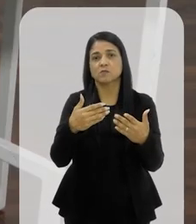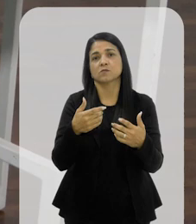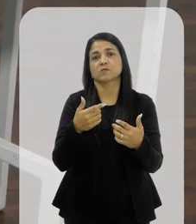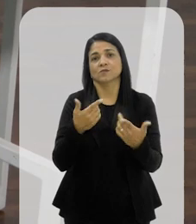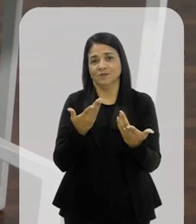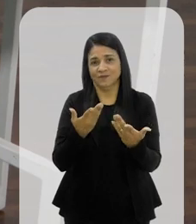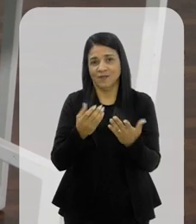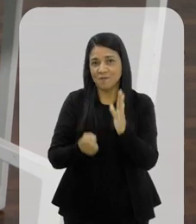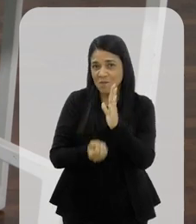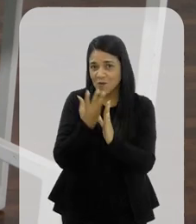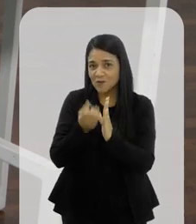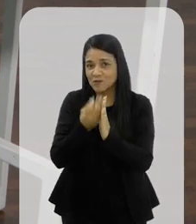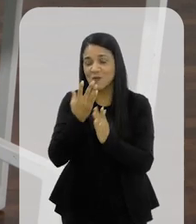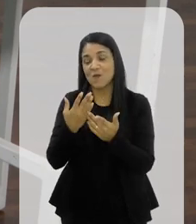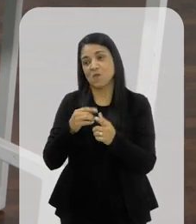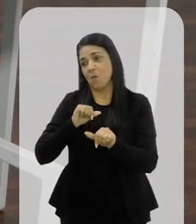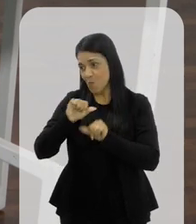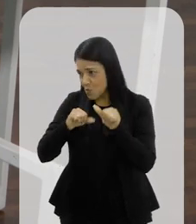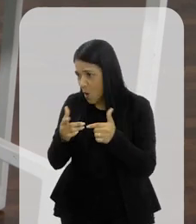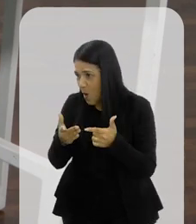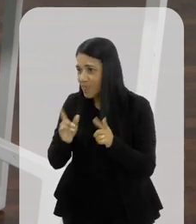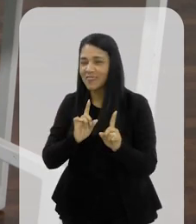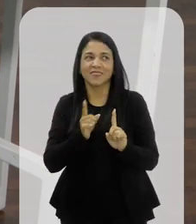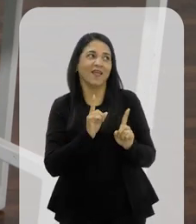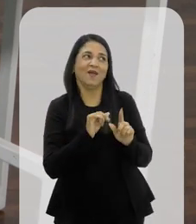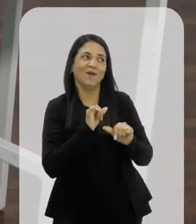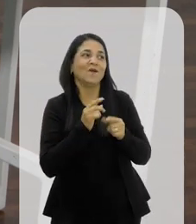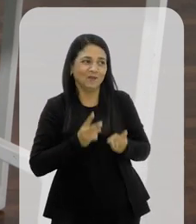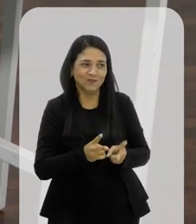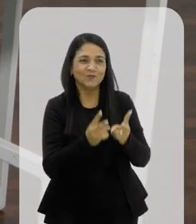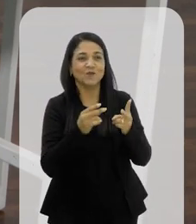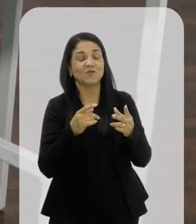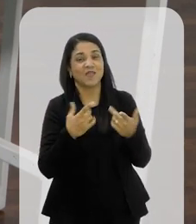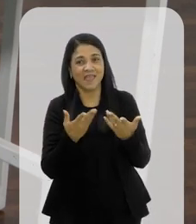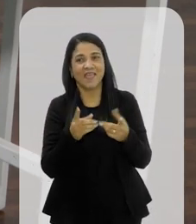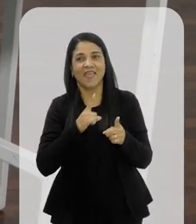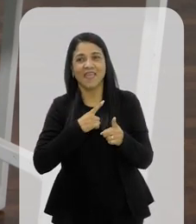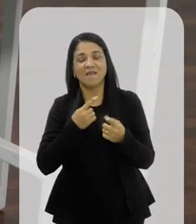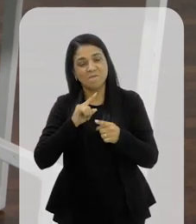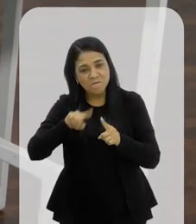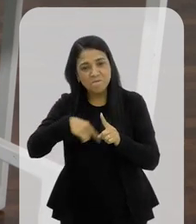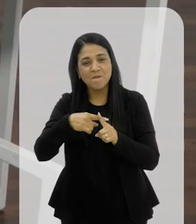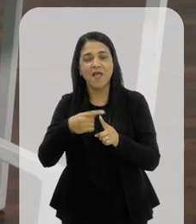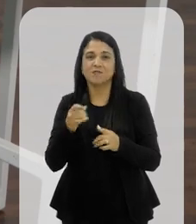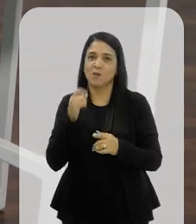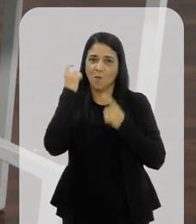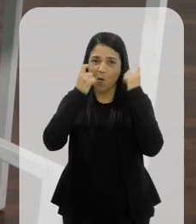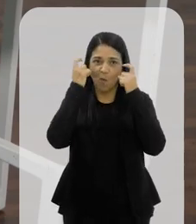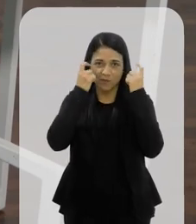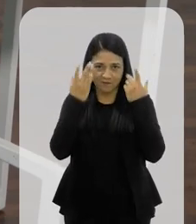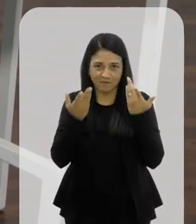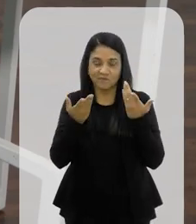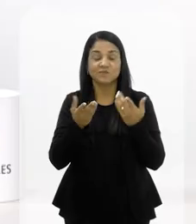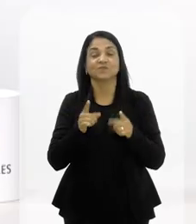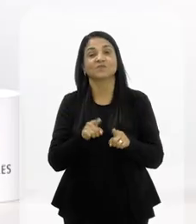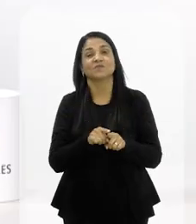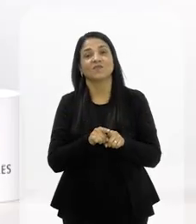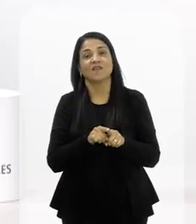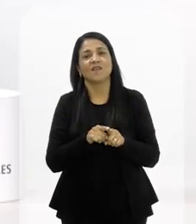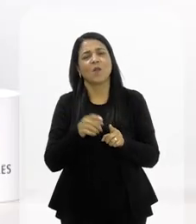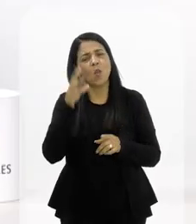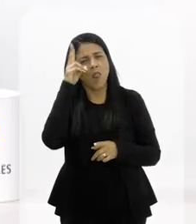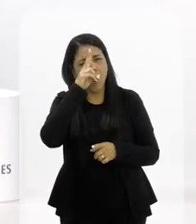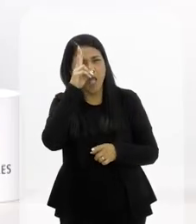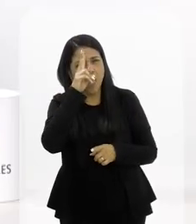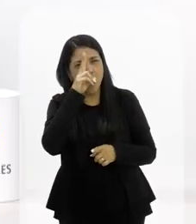mudou nesse aspecto não mudou e agora ainda tem luz pra gente se preocupar n sim ainda tem mais esse upgrade na na situação mas eu me lembro muito